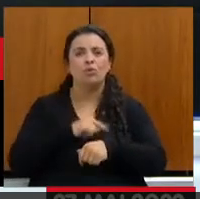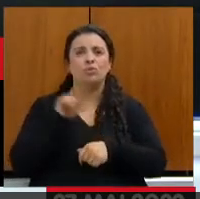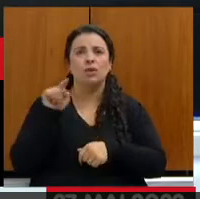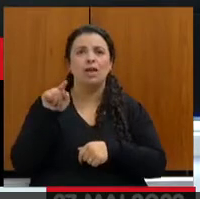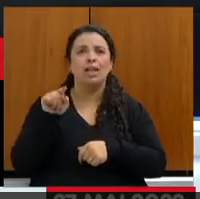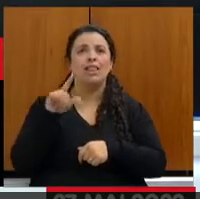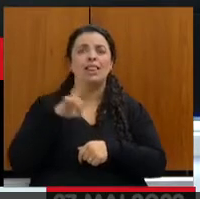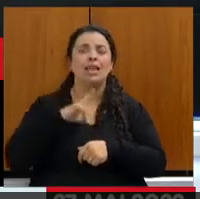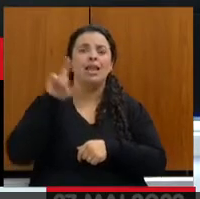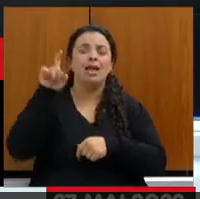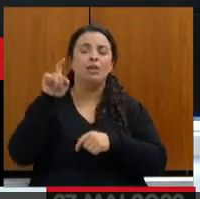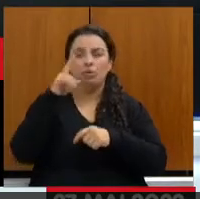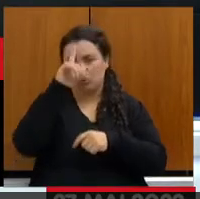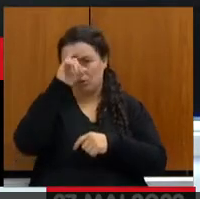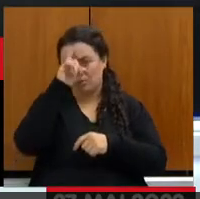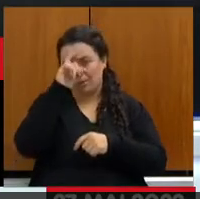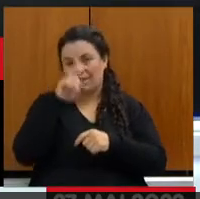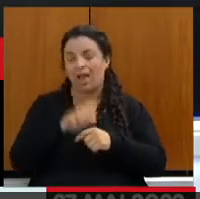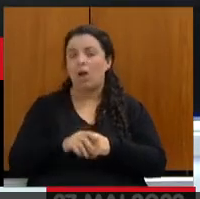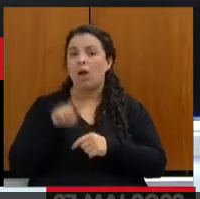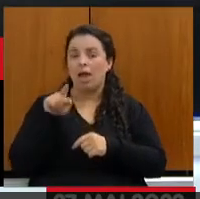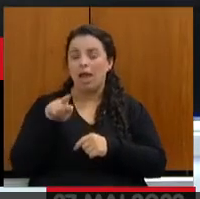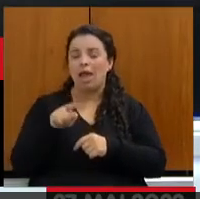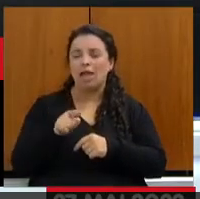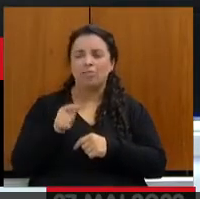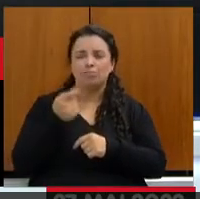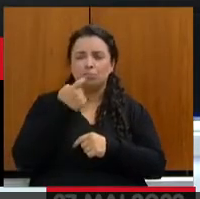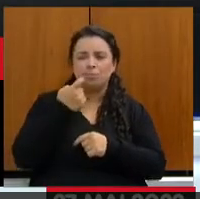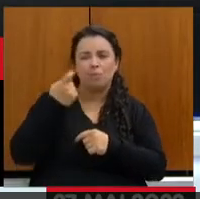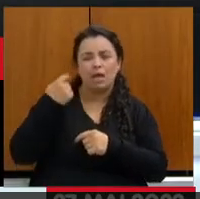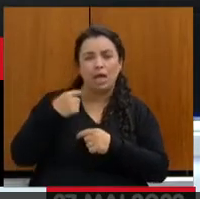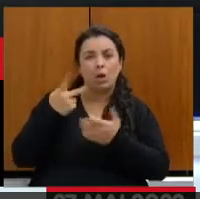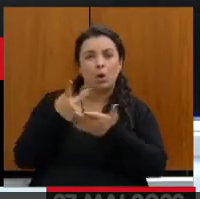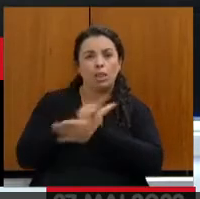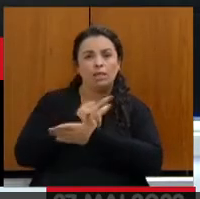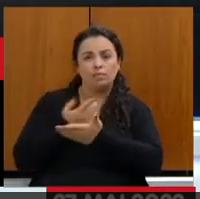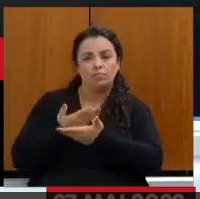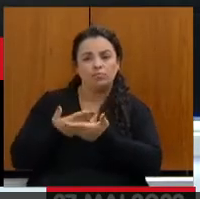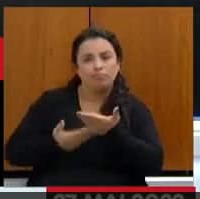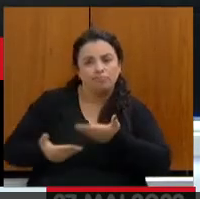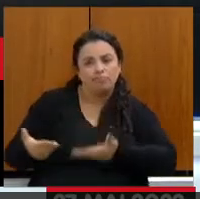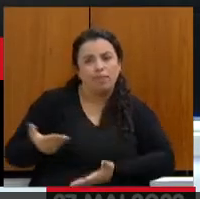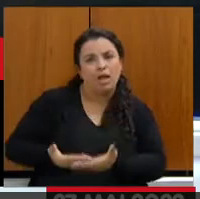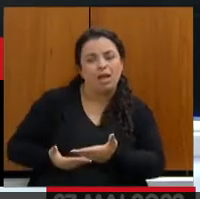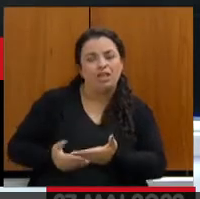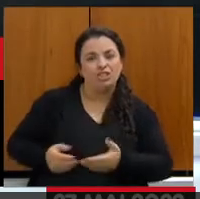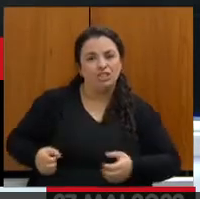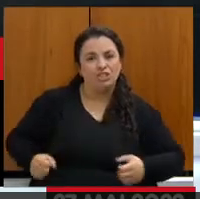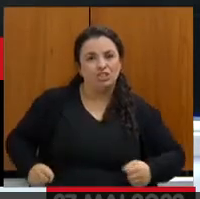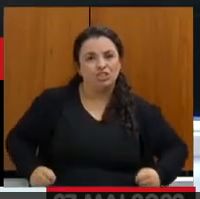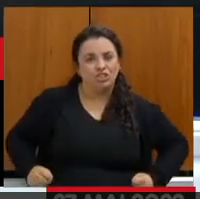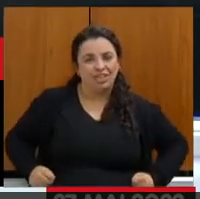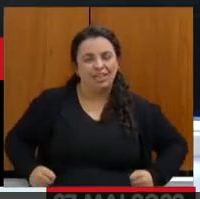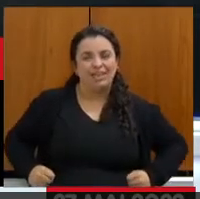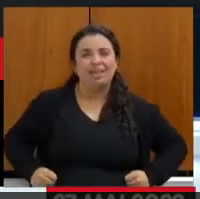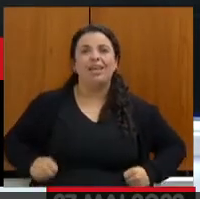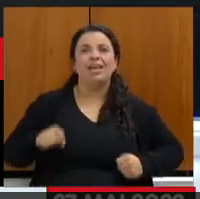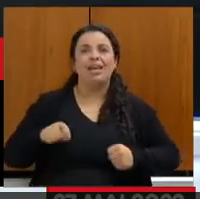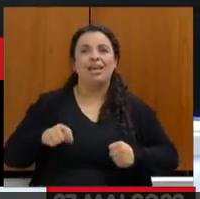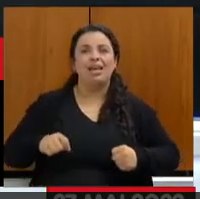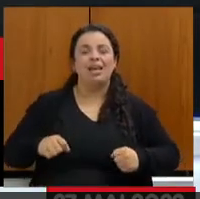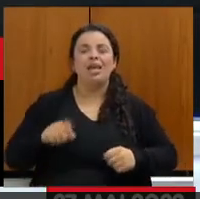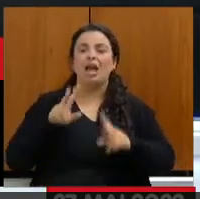hospital recentemente passou por Um transplante renal e está aqui vigorosa firme e